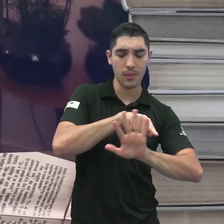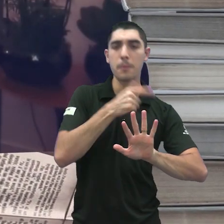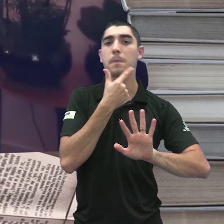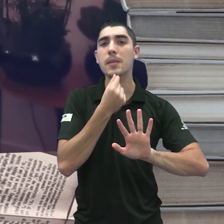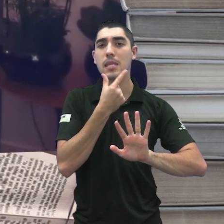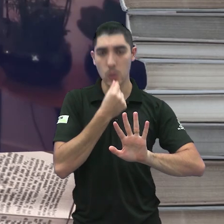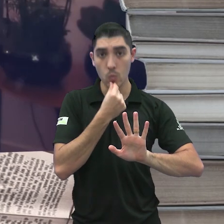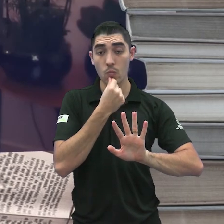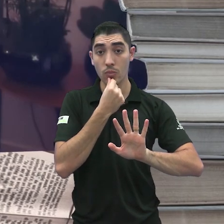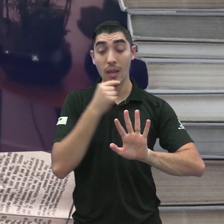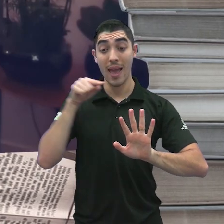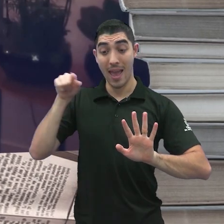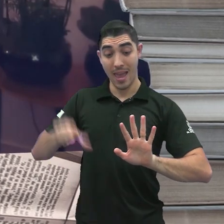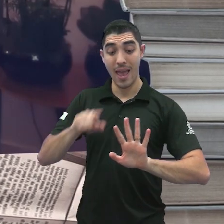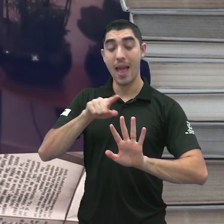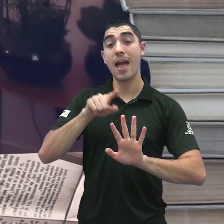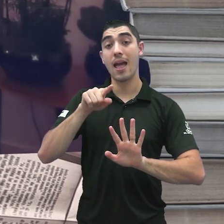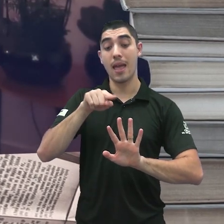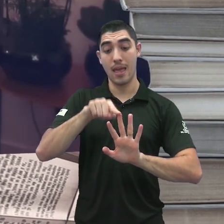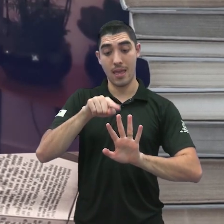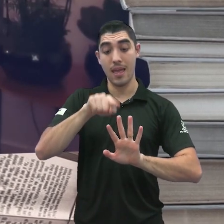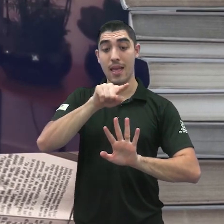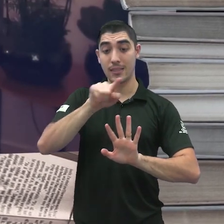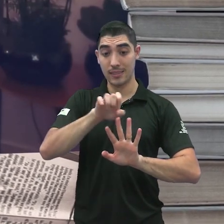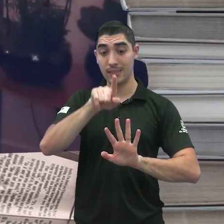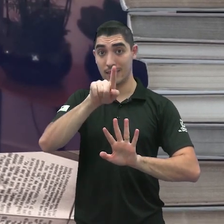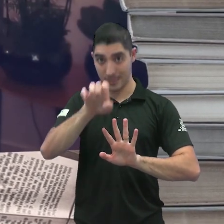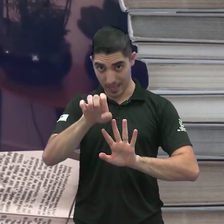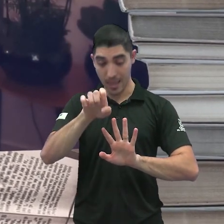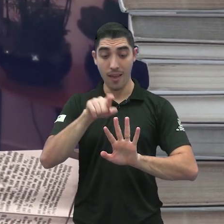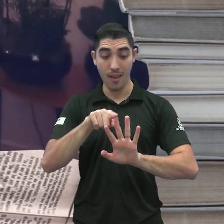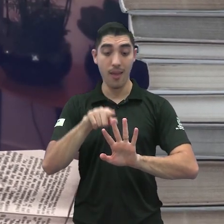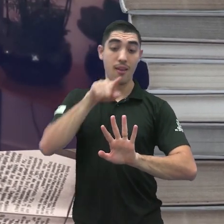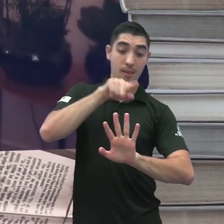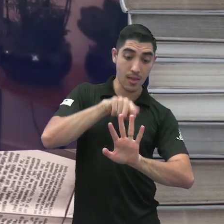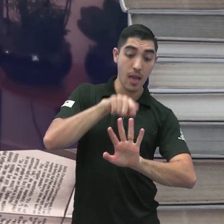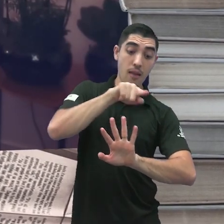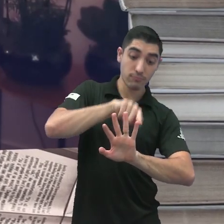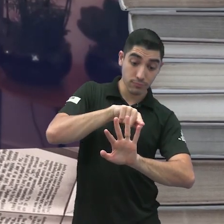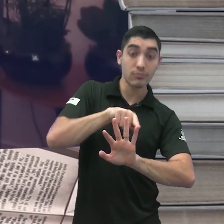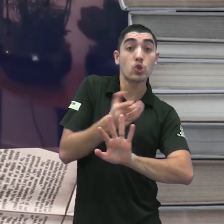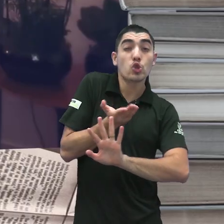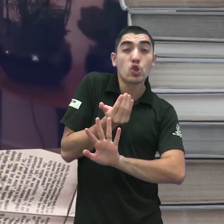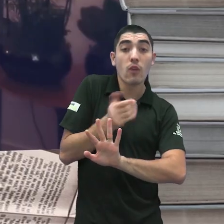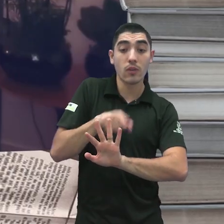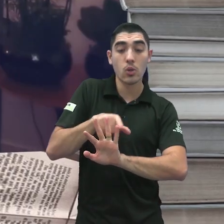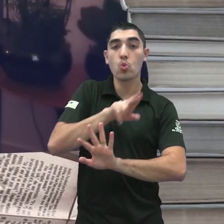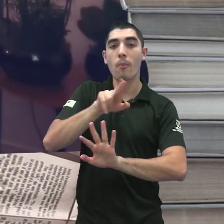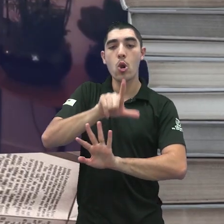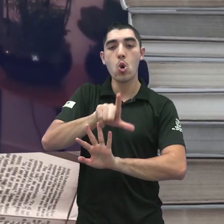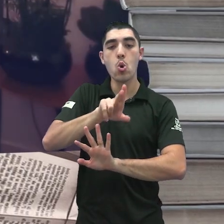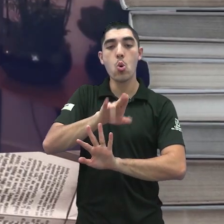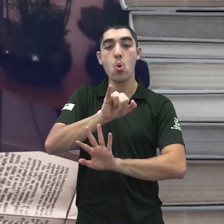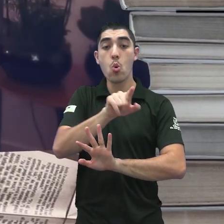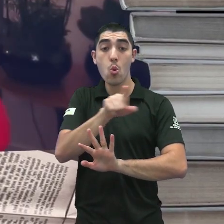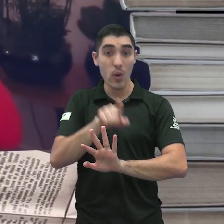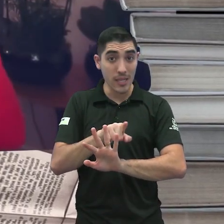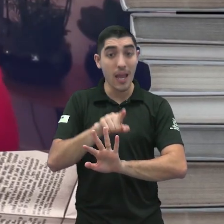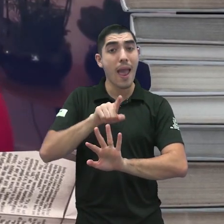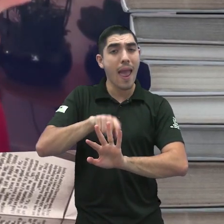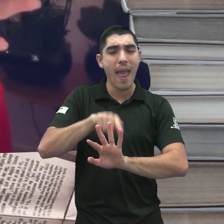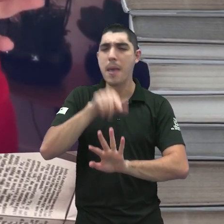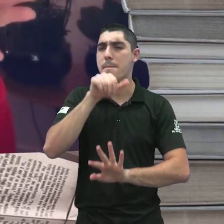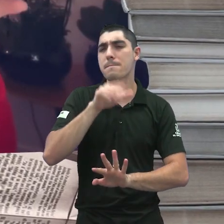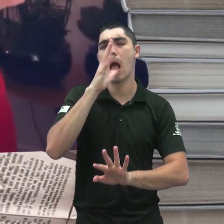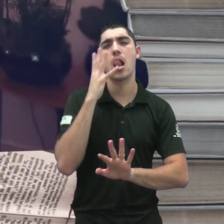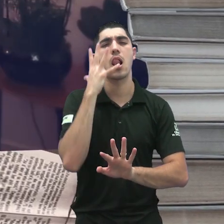meninos. Depois do Zezé, que é um dos irmãos do meio, vem o irmãozinho caçula, que é o Luiz, que é a criança mais